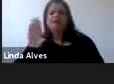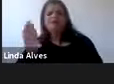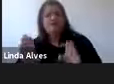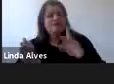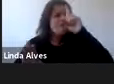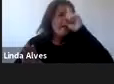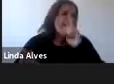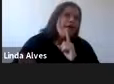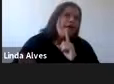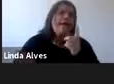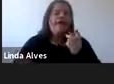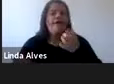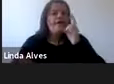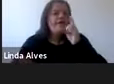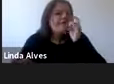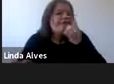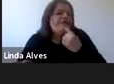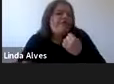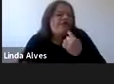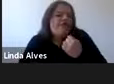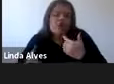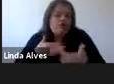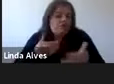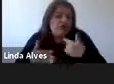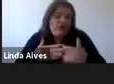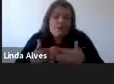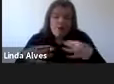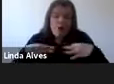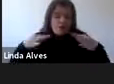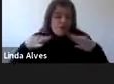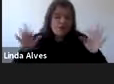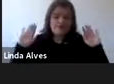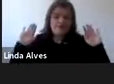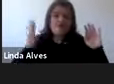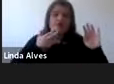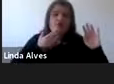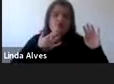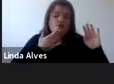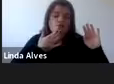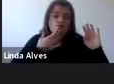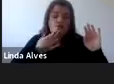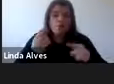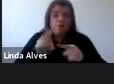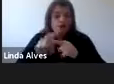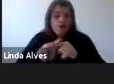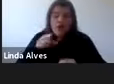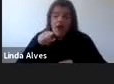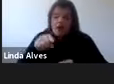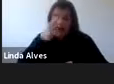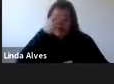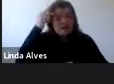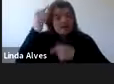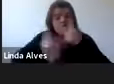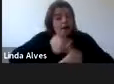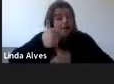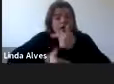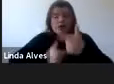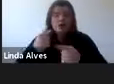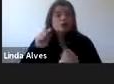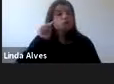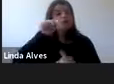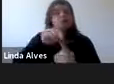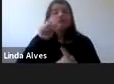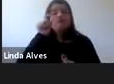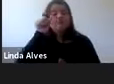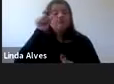camisa vermelha, ele é trabalhador. E nós temos que sempre focar naquilo que nos converge, naquilo que nós temos os mesmos interesses. E